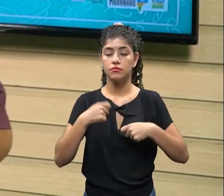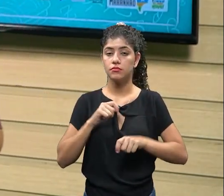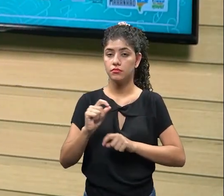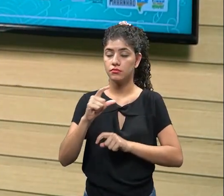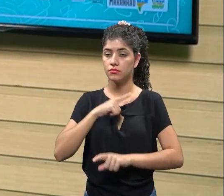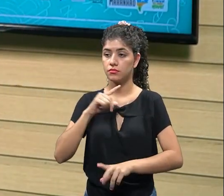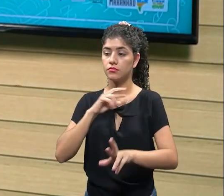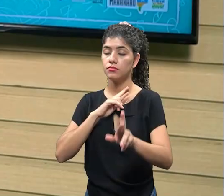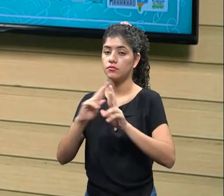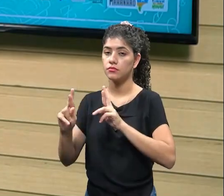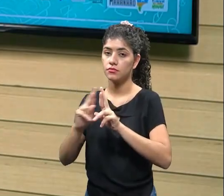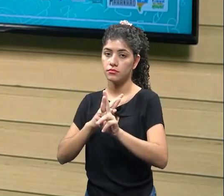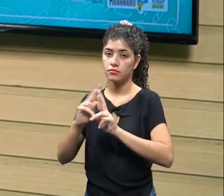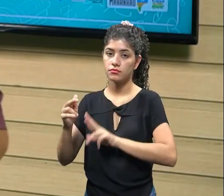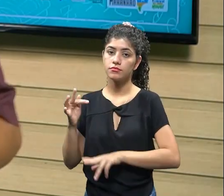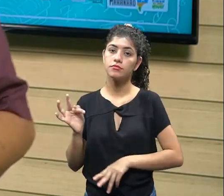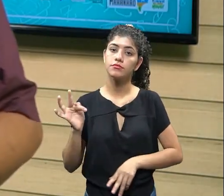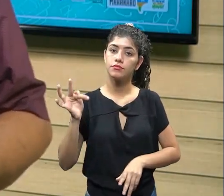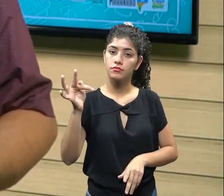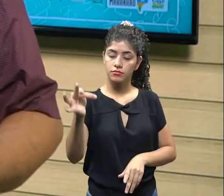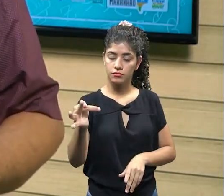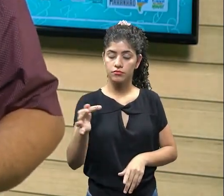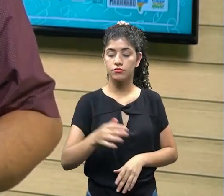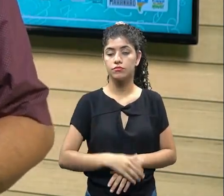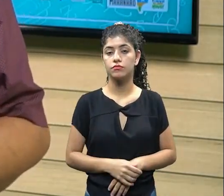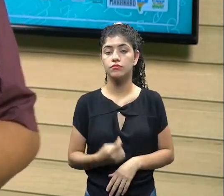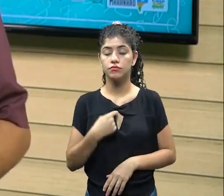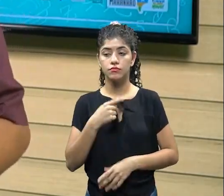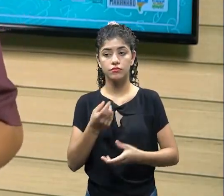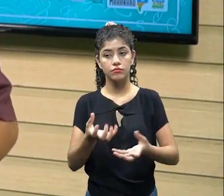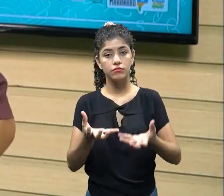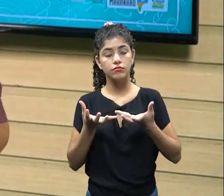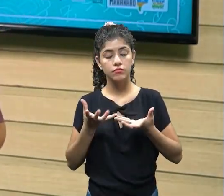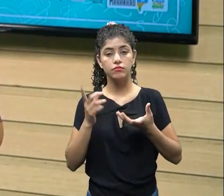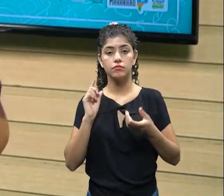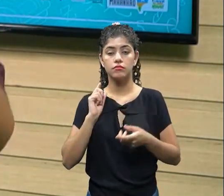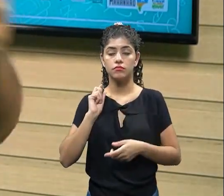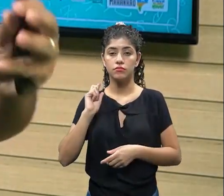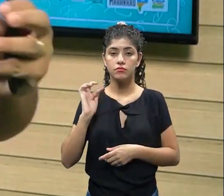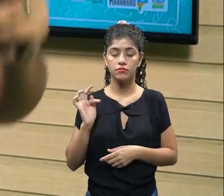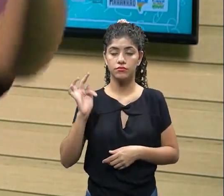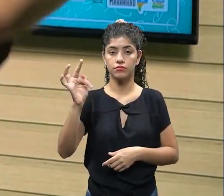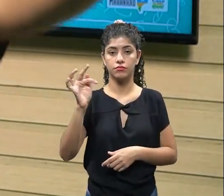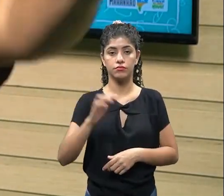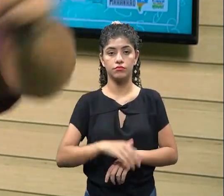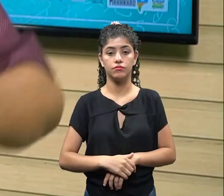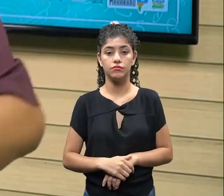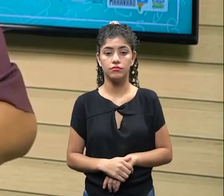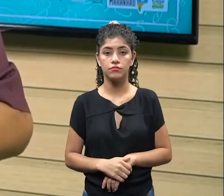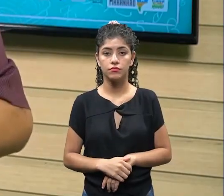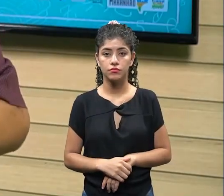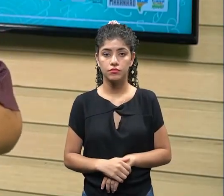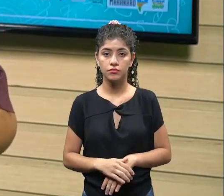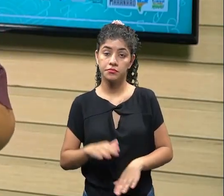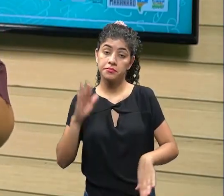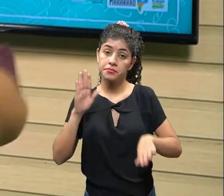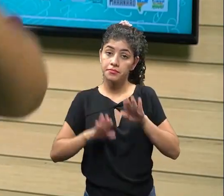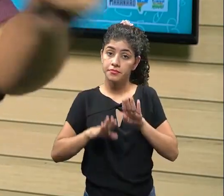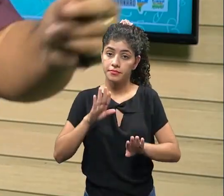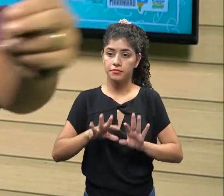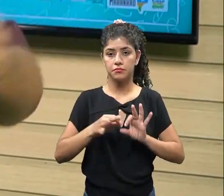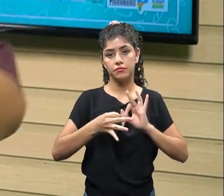estar relacionadas exatamente a esse ponto, a chegar a essa visão, aonde esse ponto, até às